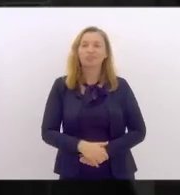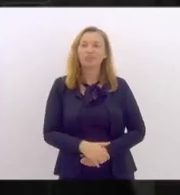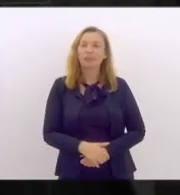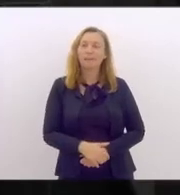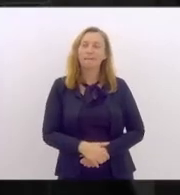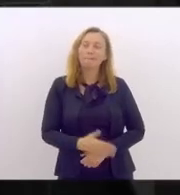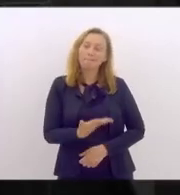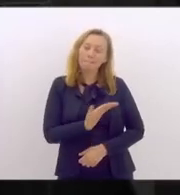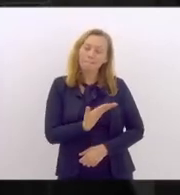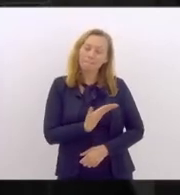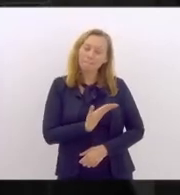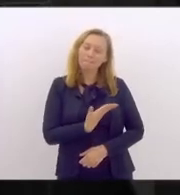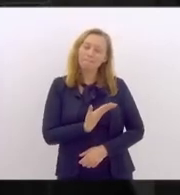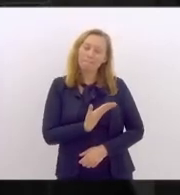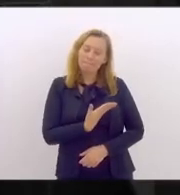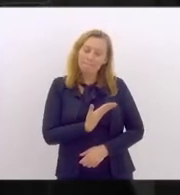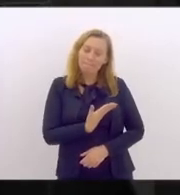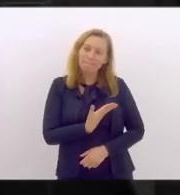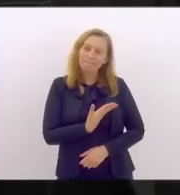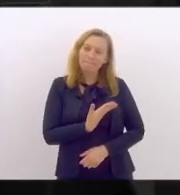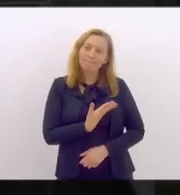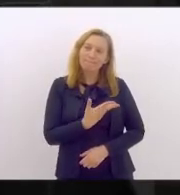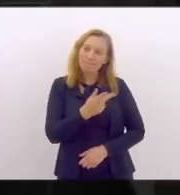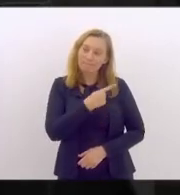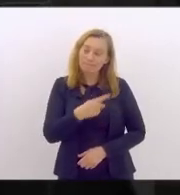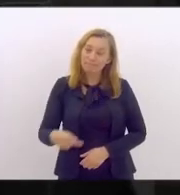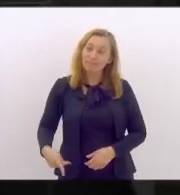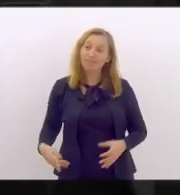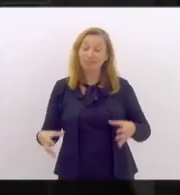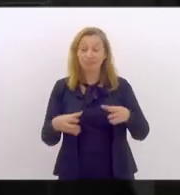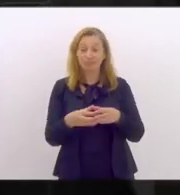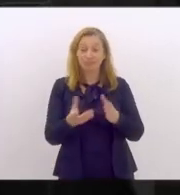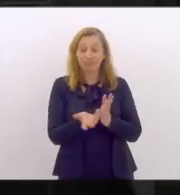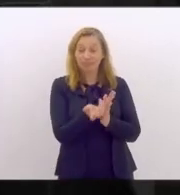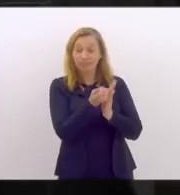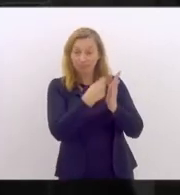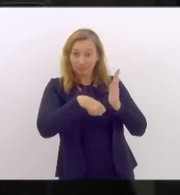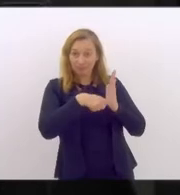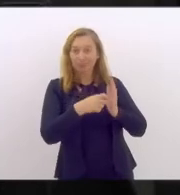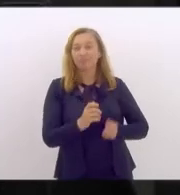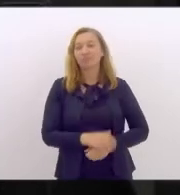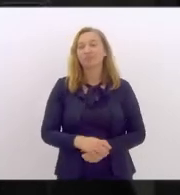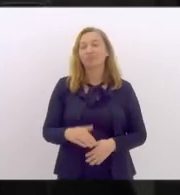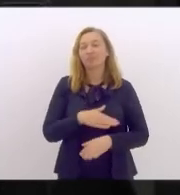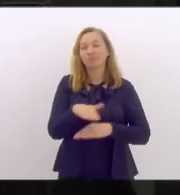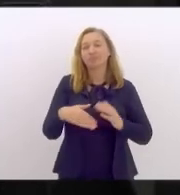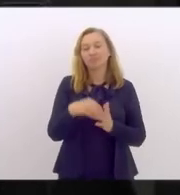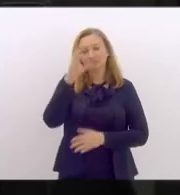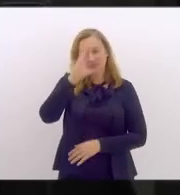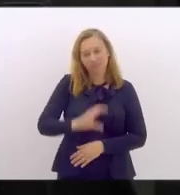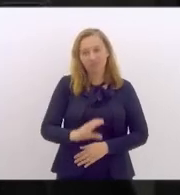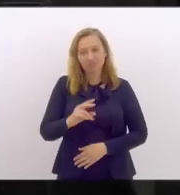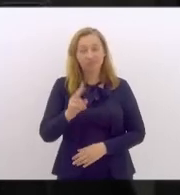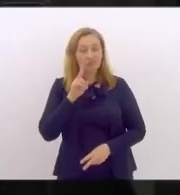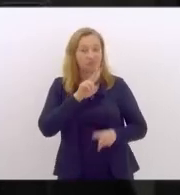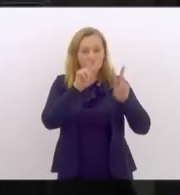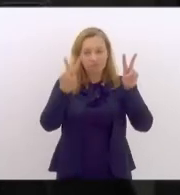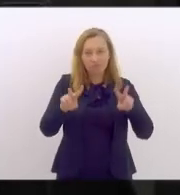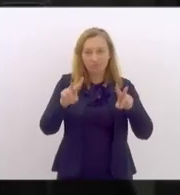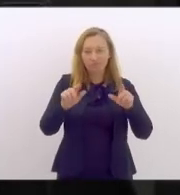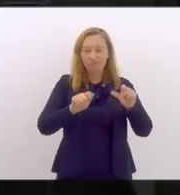querido amigo e meu presidente na comissão de tributação cidadãos e cidadães que nos assistem